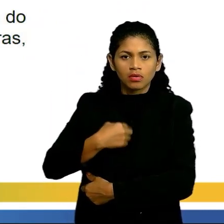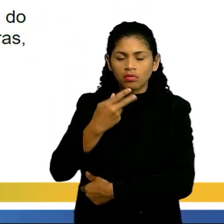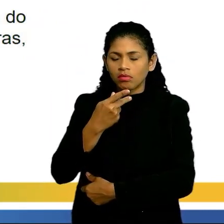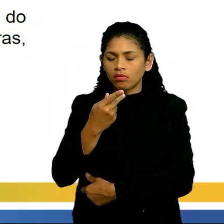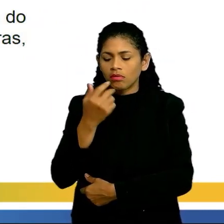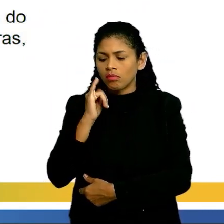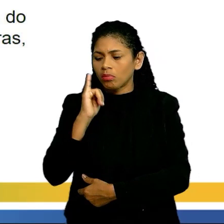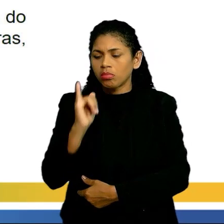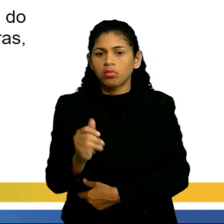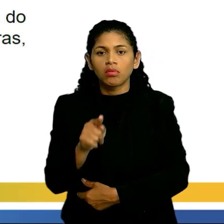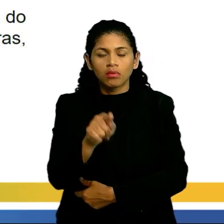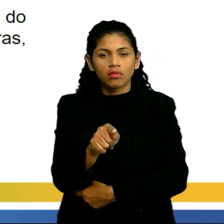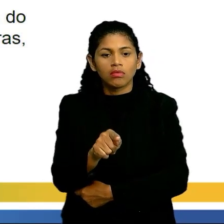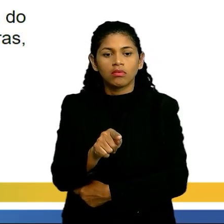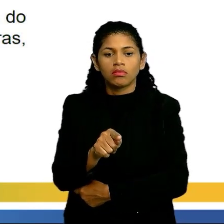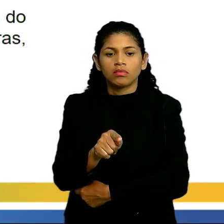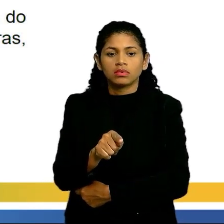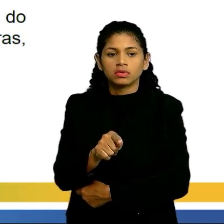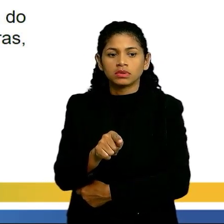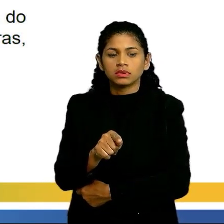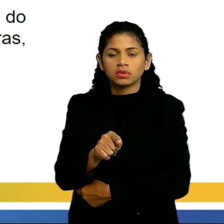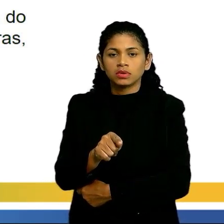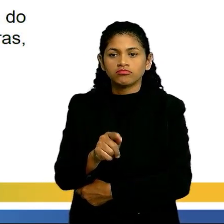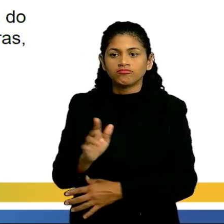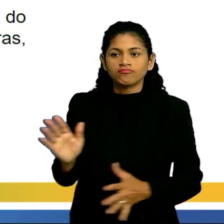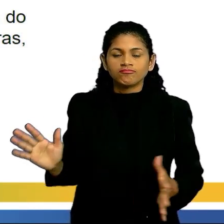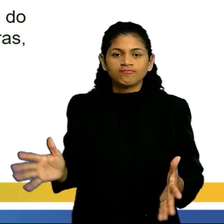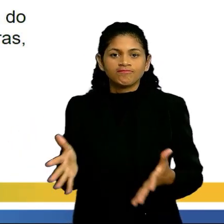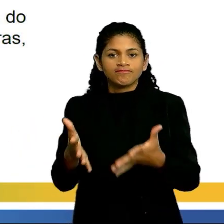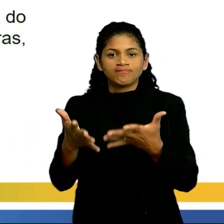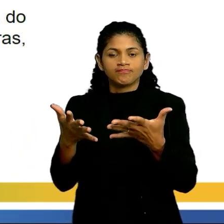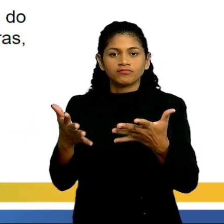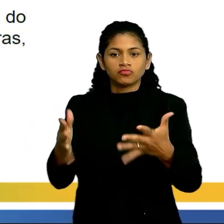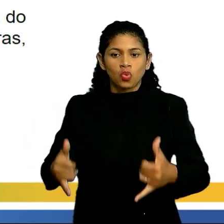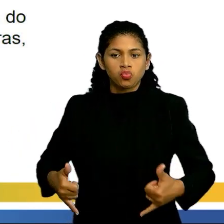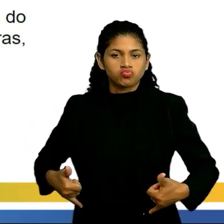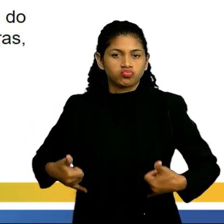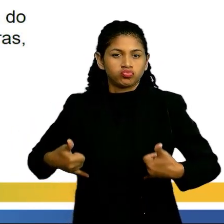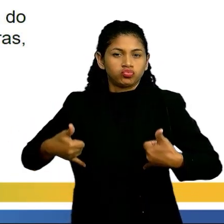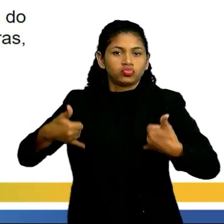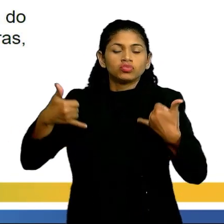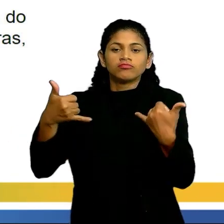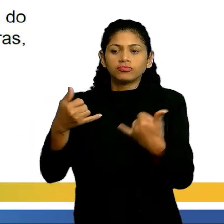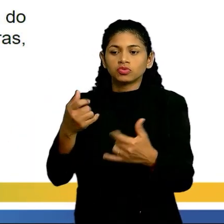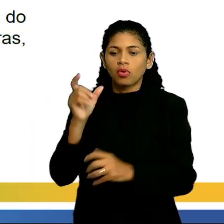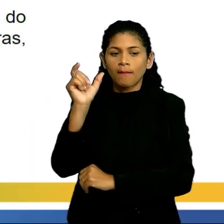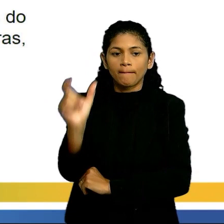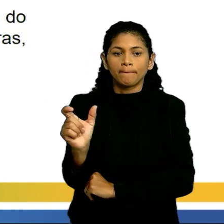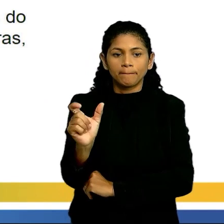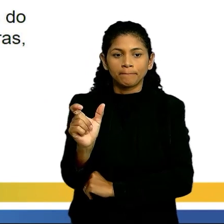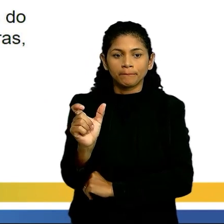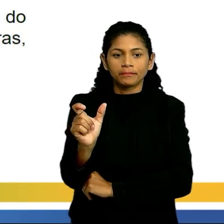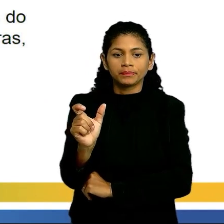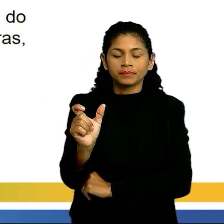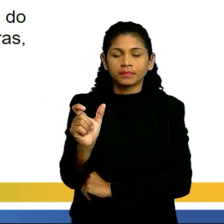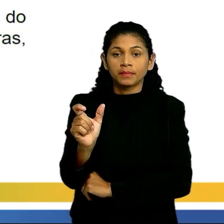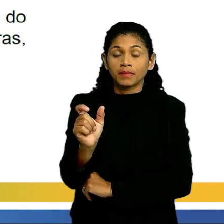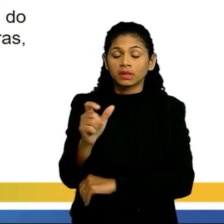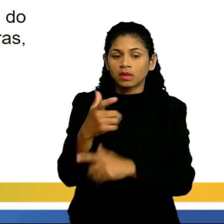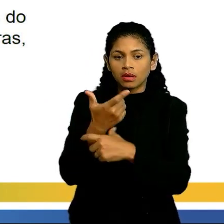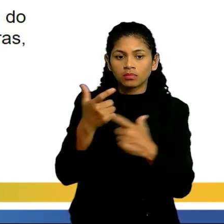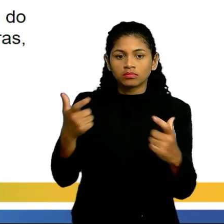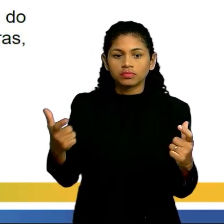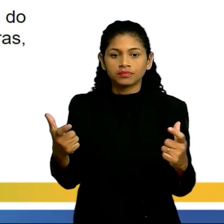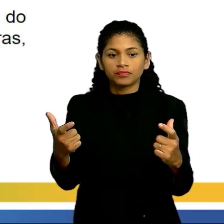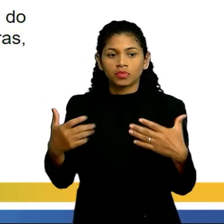estás orgulhoso dessa palavra, mas aquilo que é maior, em que não crê, teu corpo e a sua